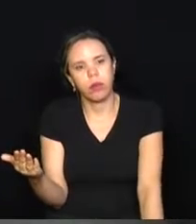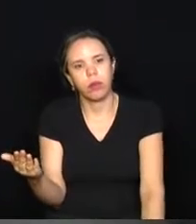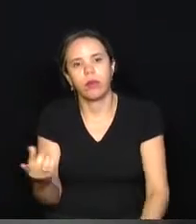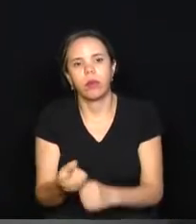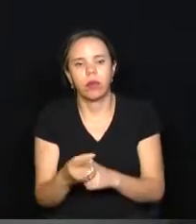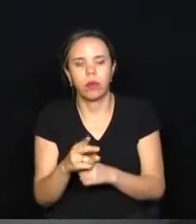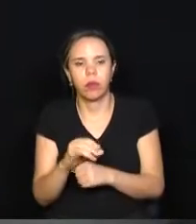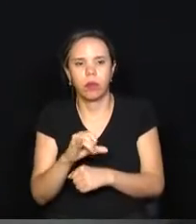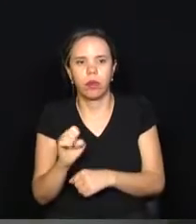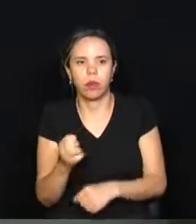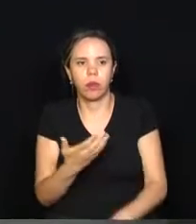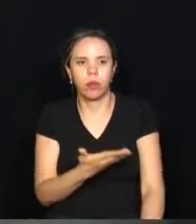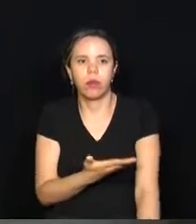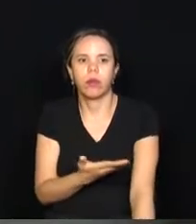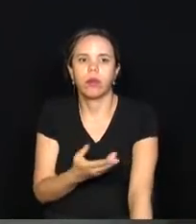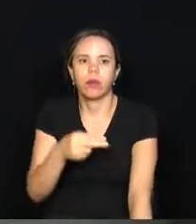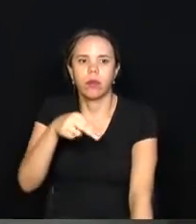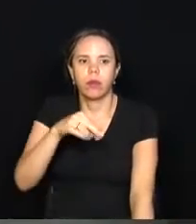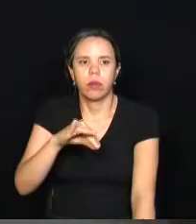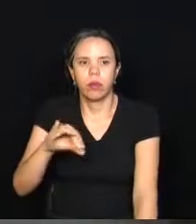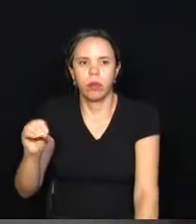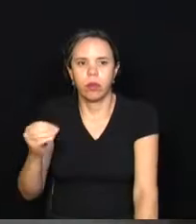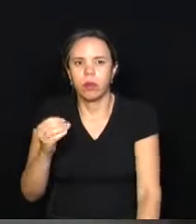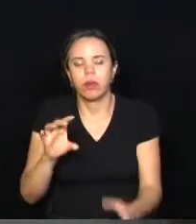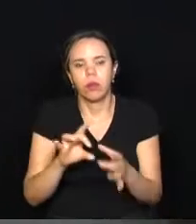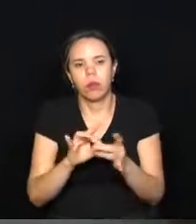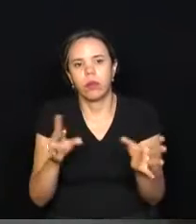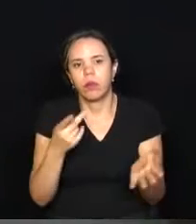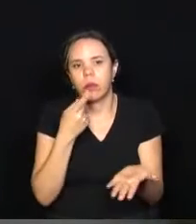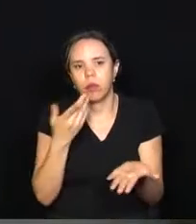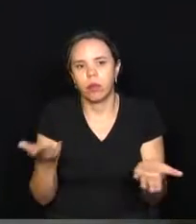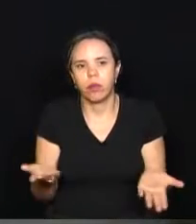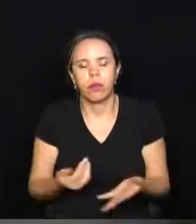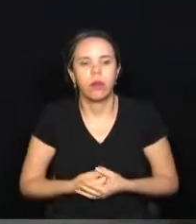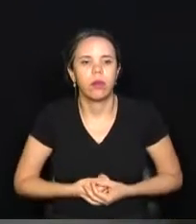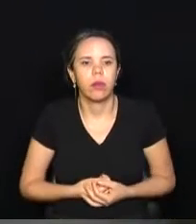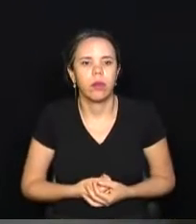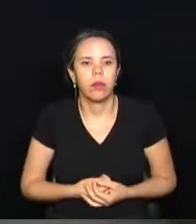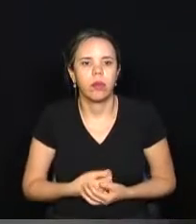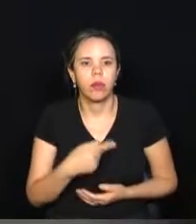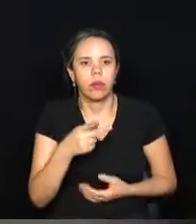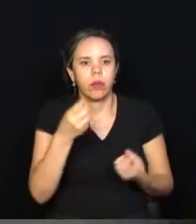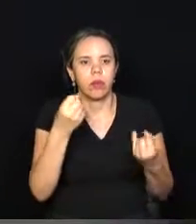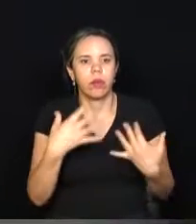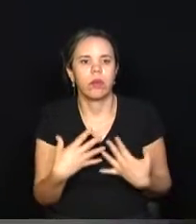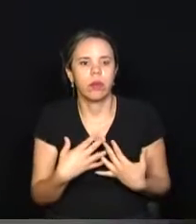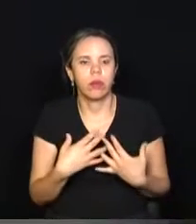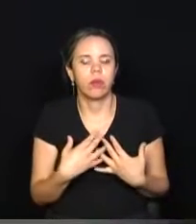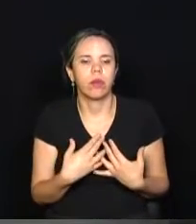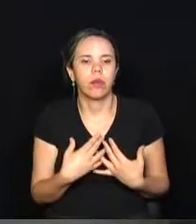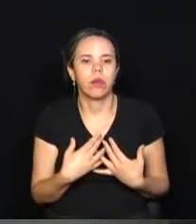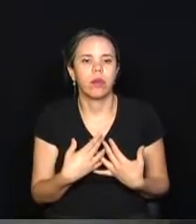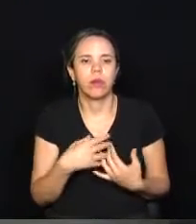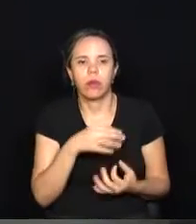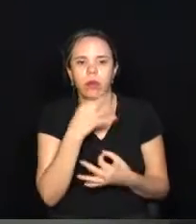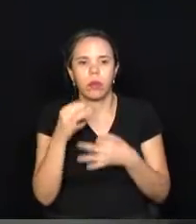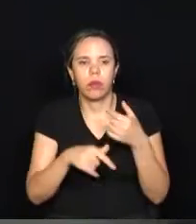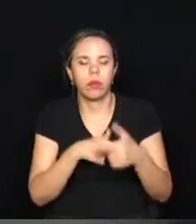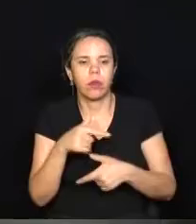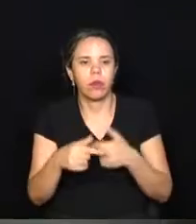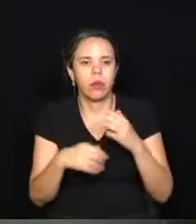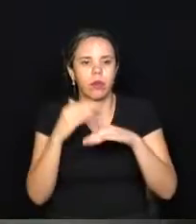Dr. José Núncio, por favor, fique à vontade para as suas exposições, para aplicar o excelente trabalho que